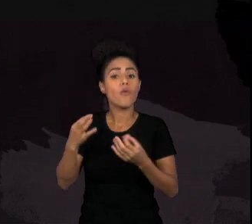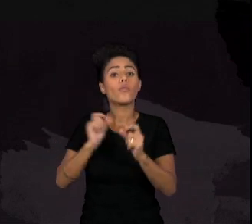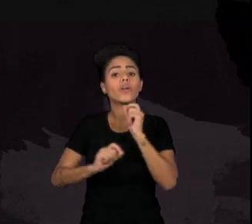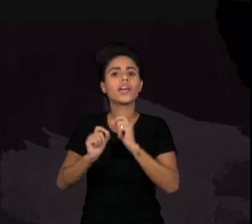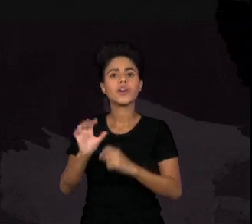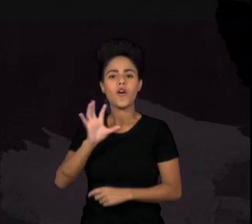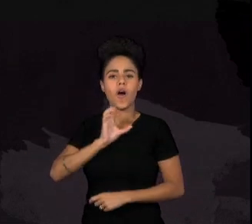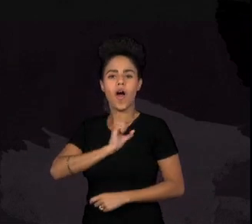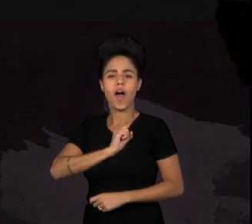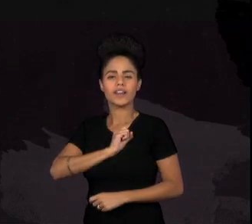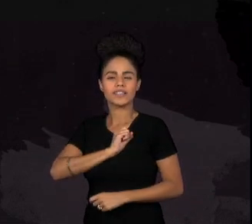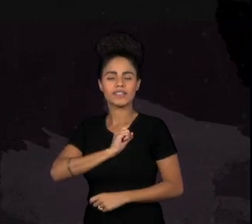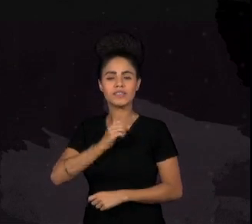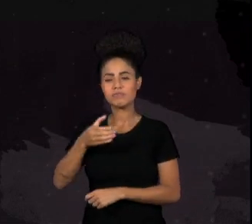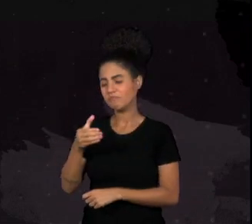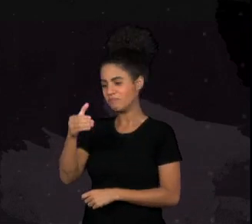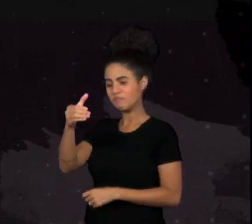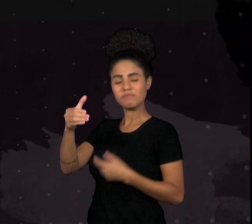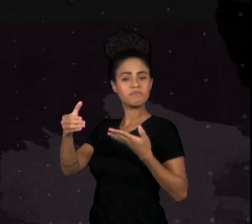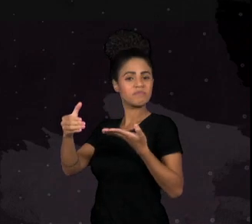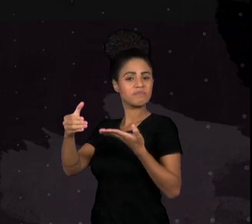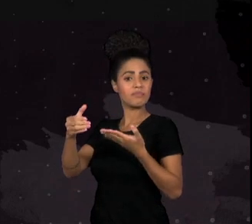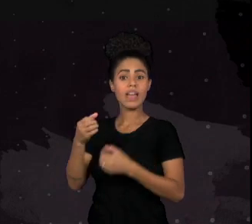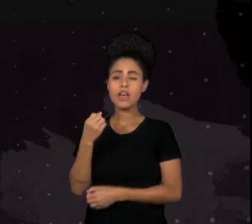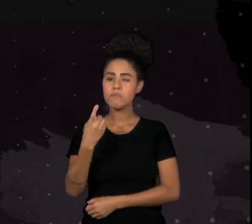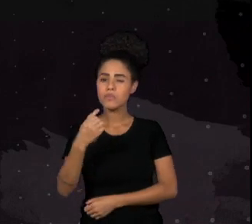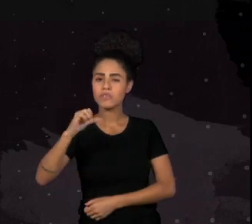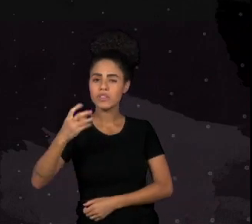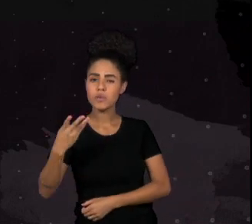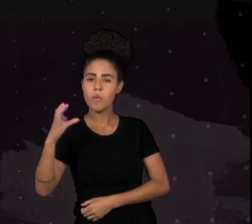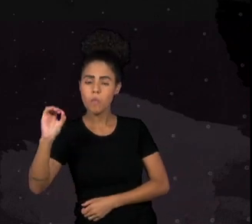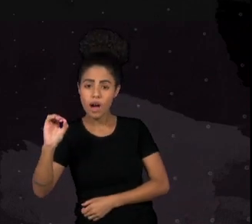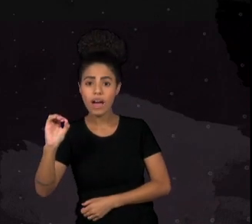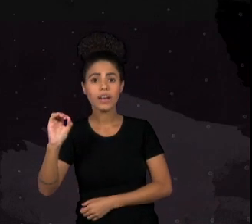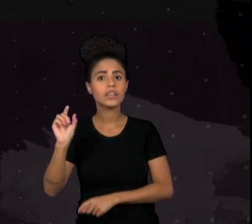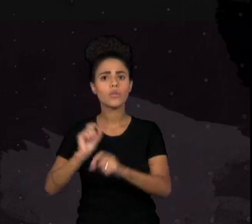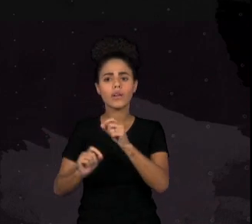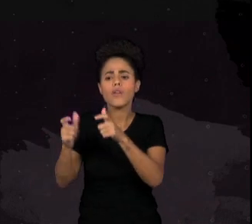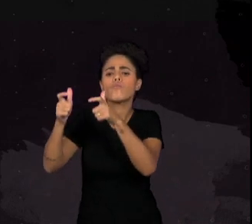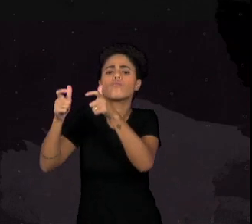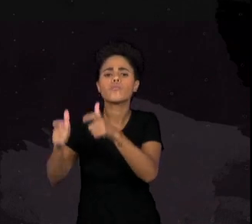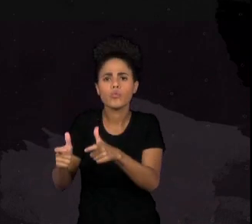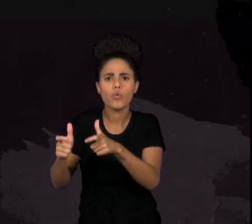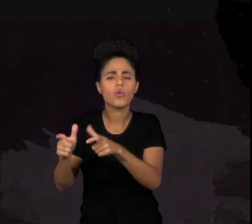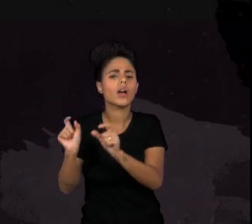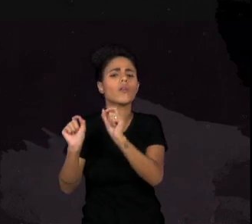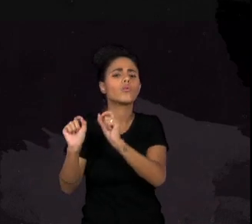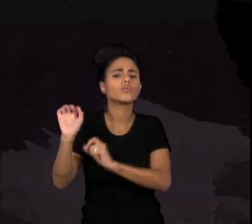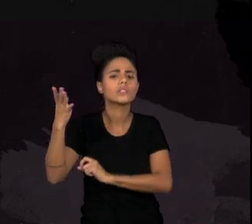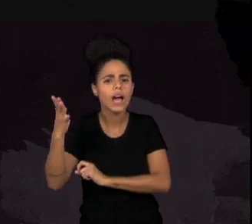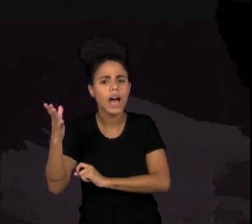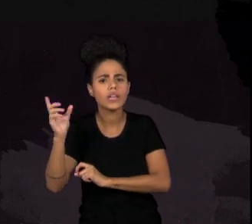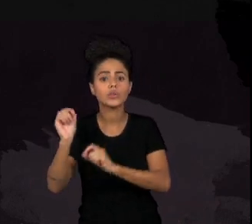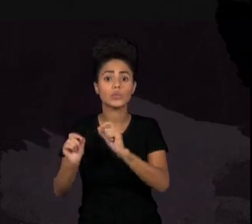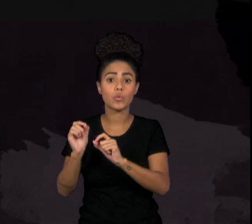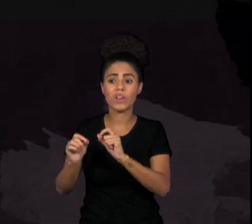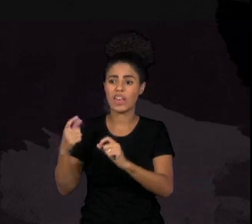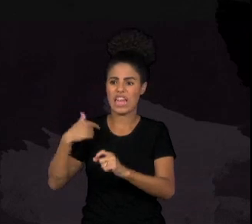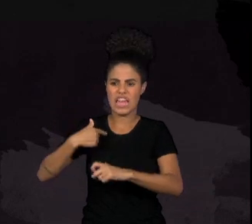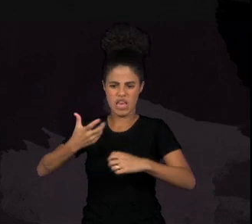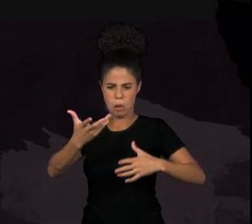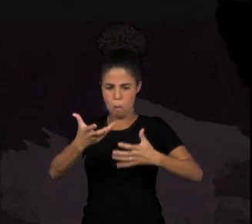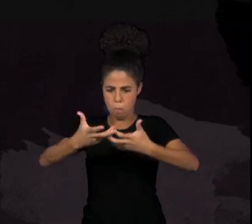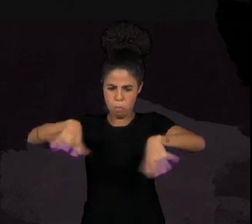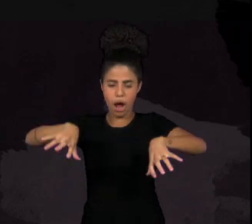favorita, Pinotage. Em 1940, foi o local onde implantaram um sistema de segregação racial,